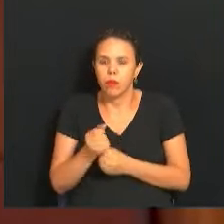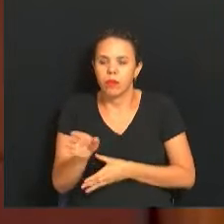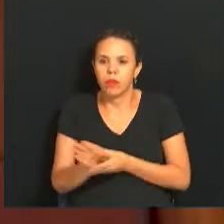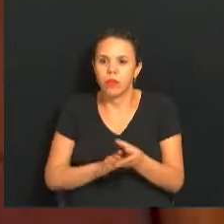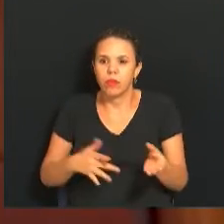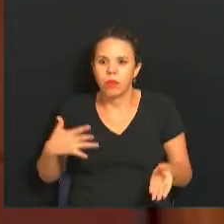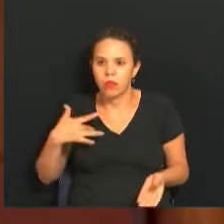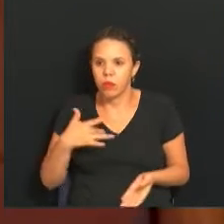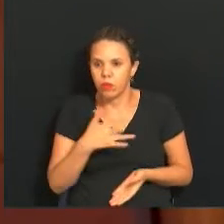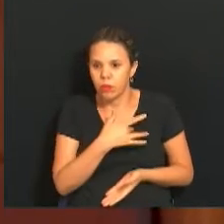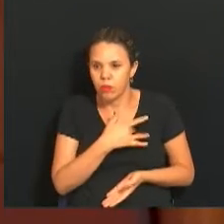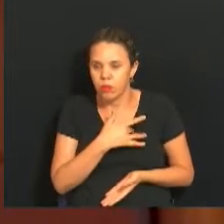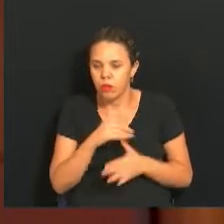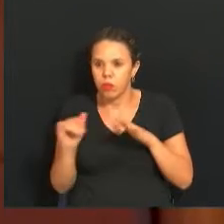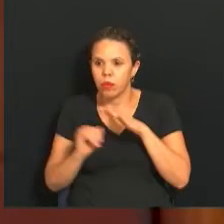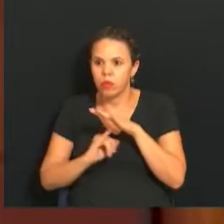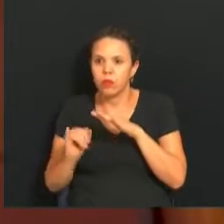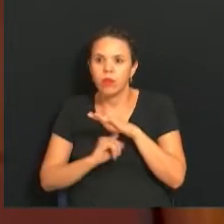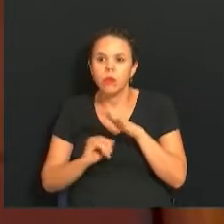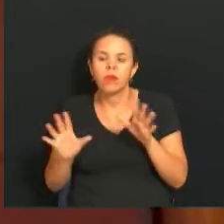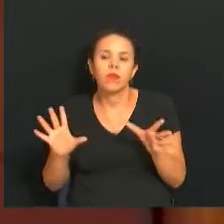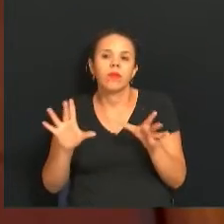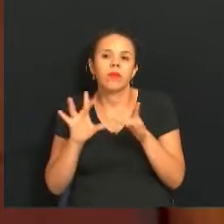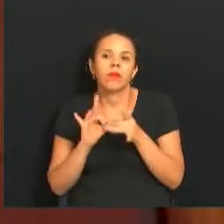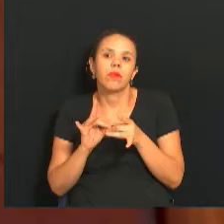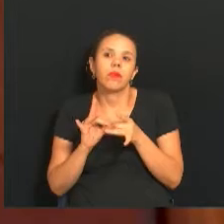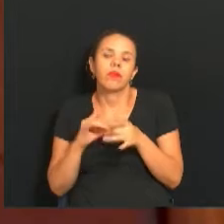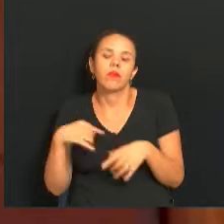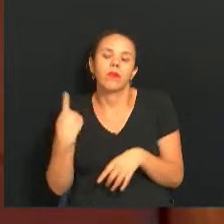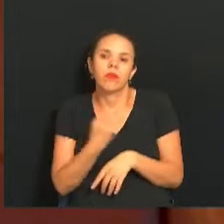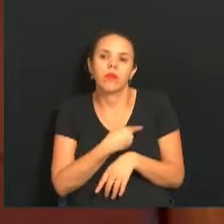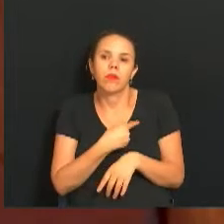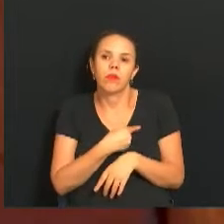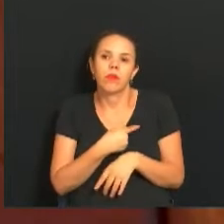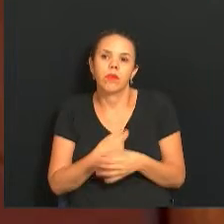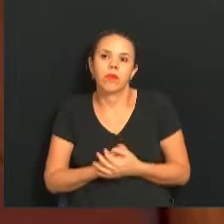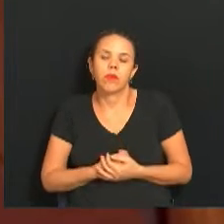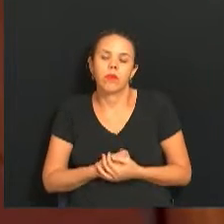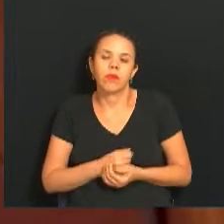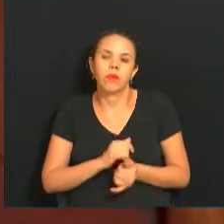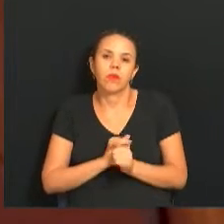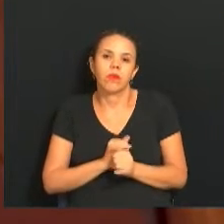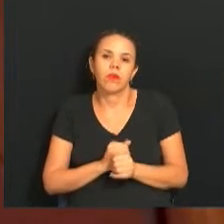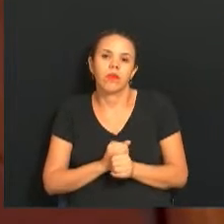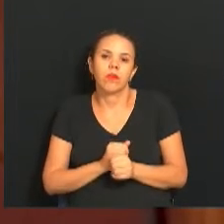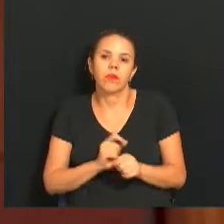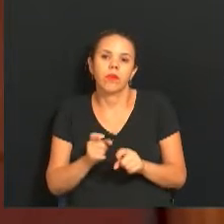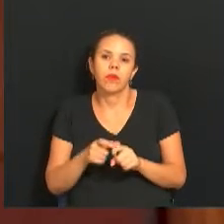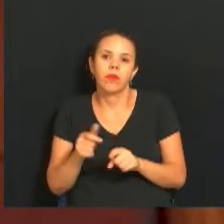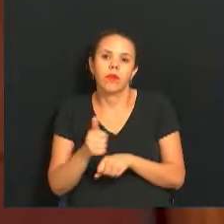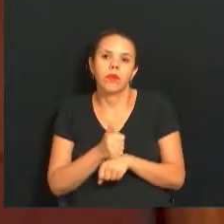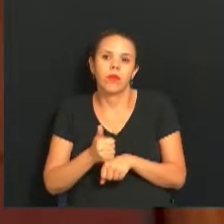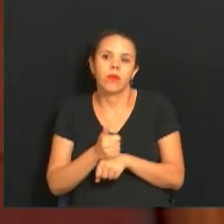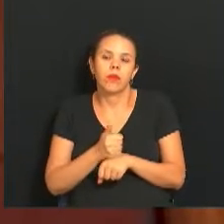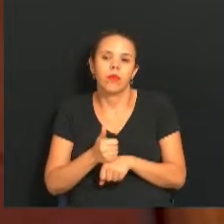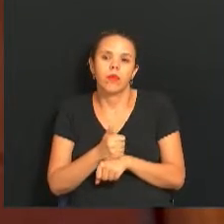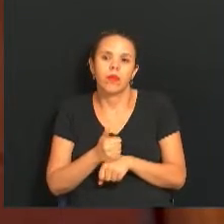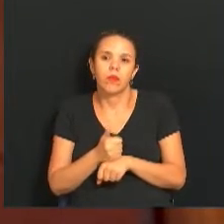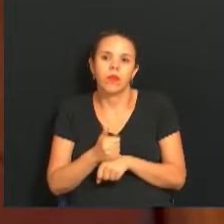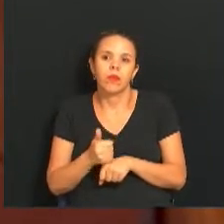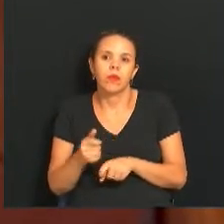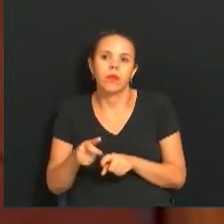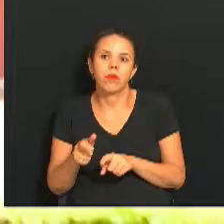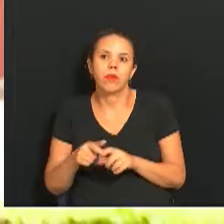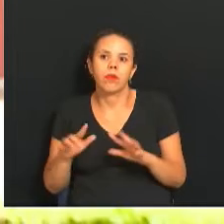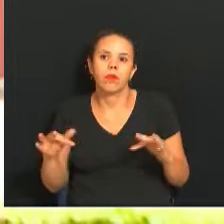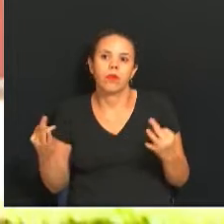Saúde e das instituições parceiras, para que nós formássemos e formamos médicos e especialistas em medicina de família